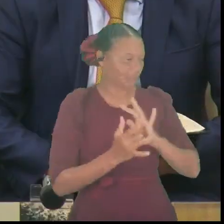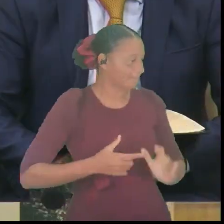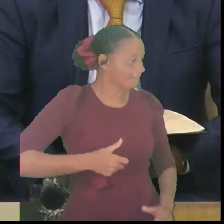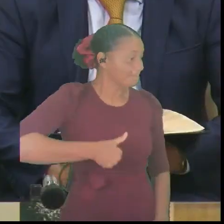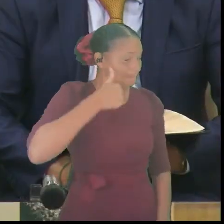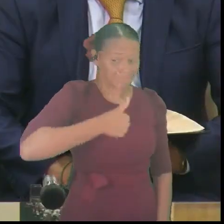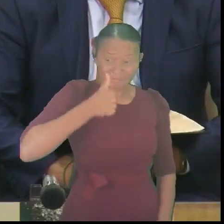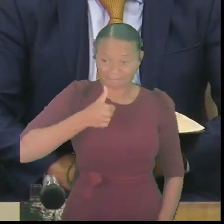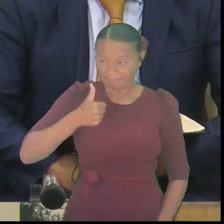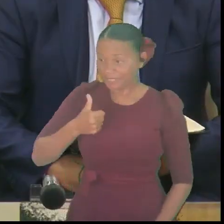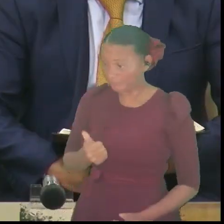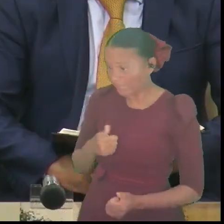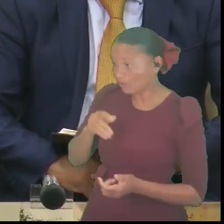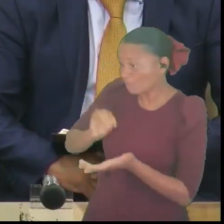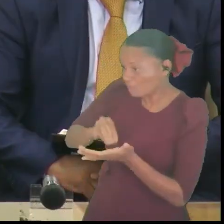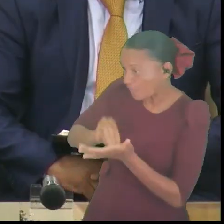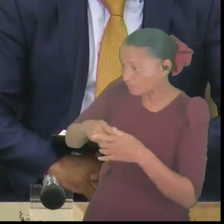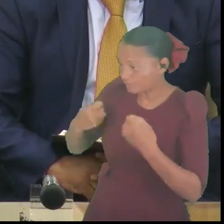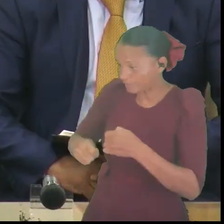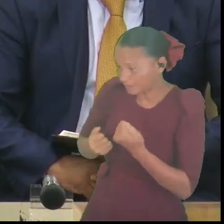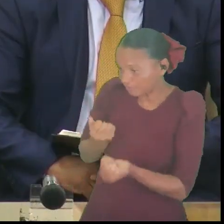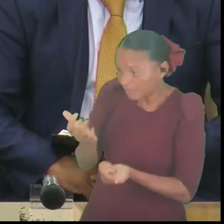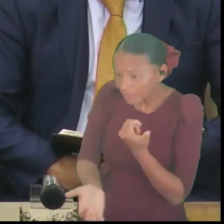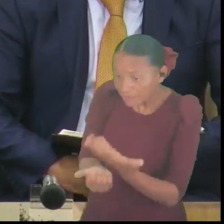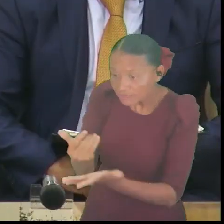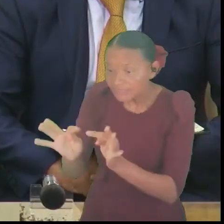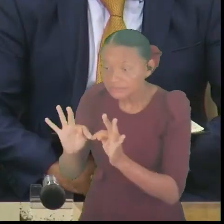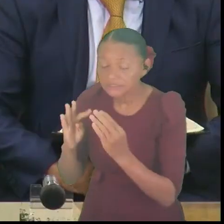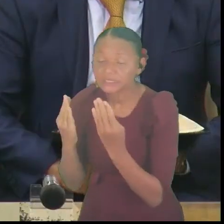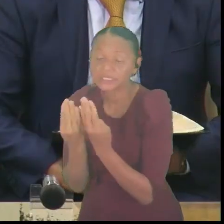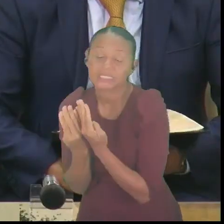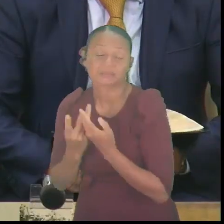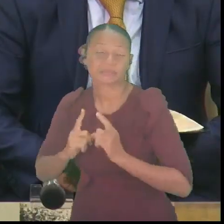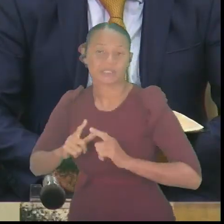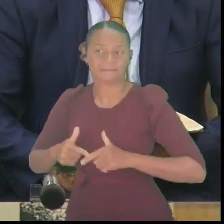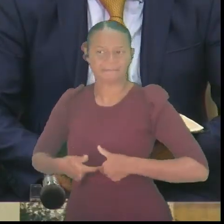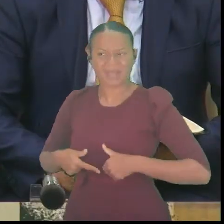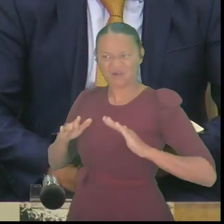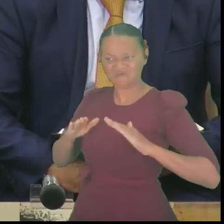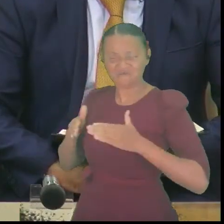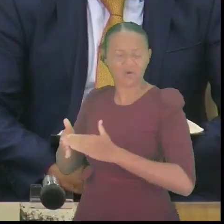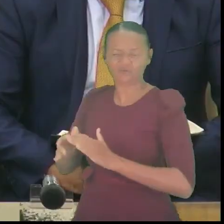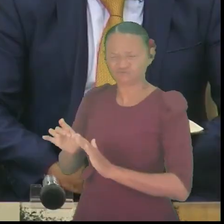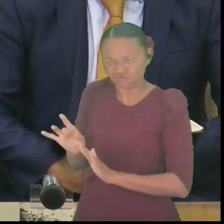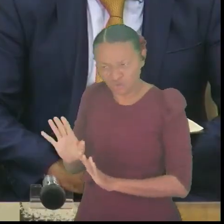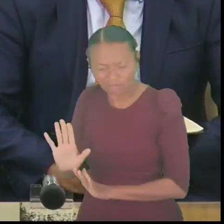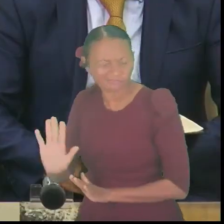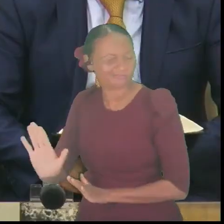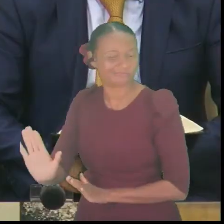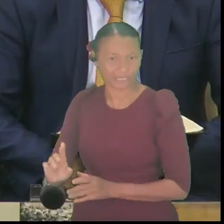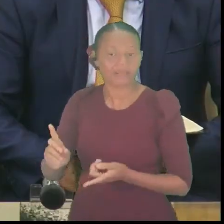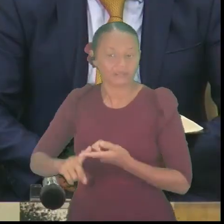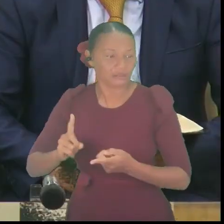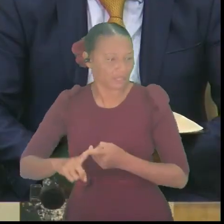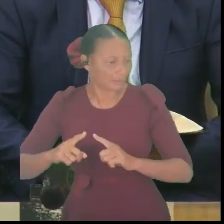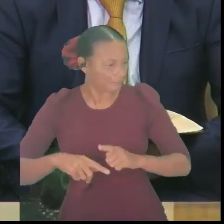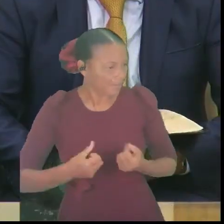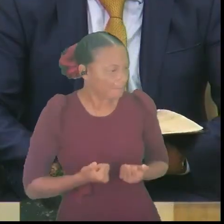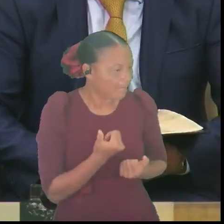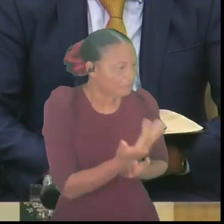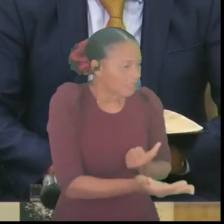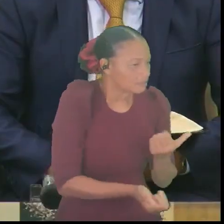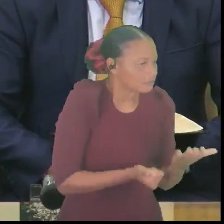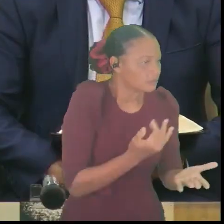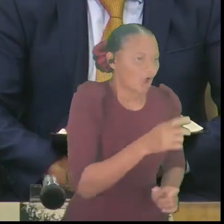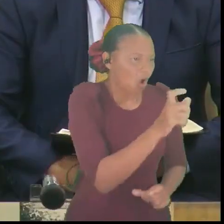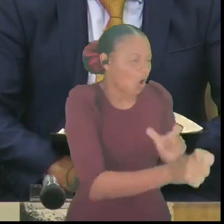primeiro para suprir as necessidades das 12 tribos de Israel, mas não vim exclusivamente para isso, vim também para suprir a necessidade de